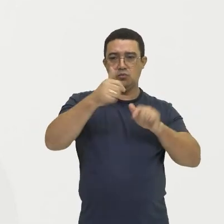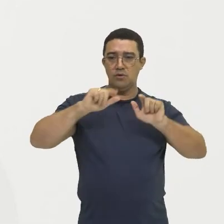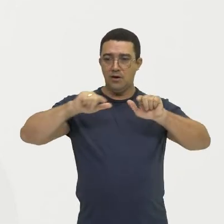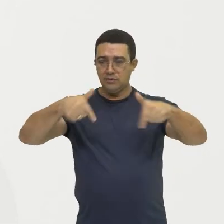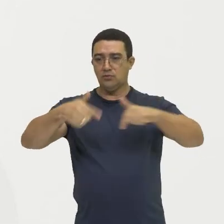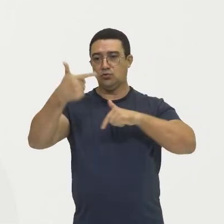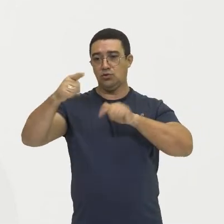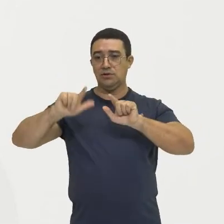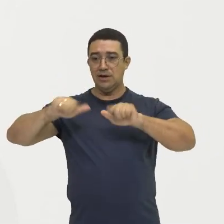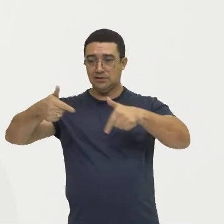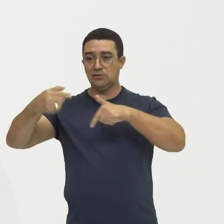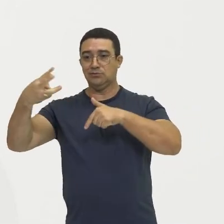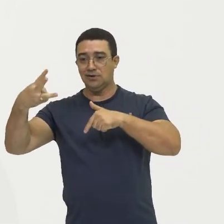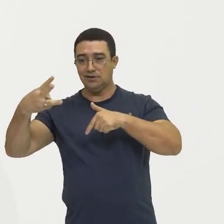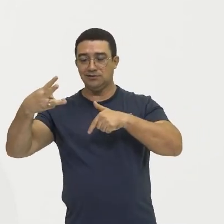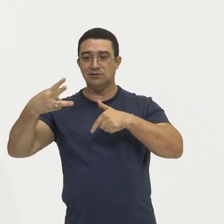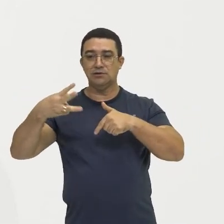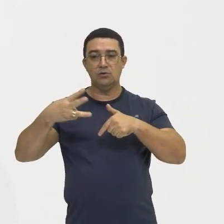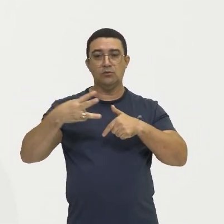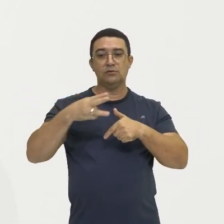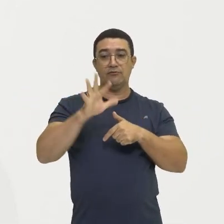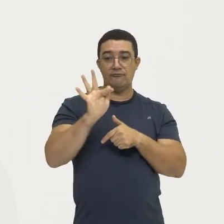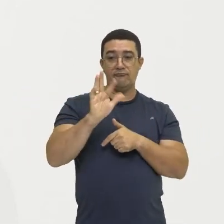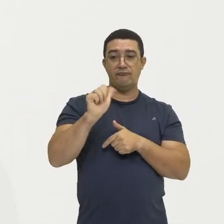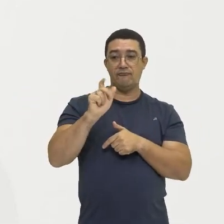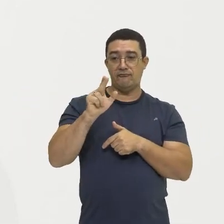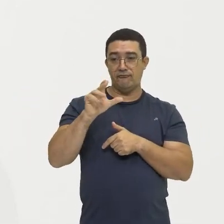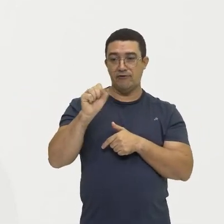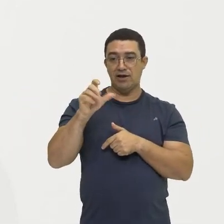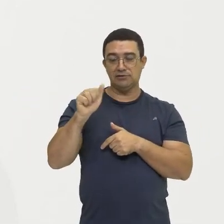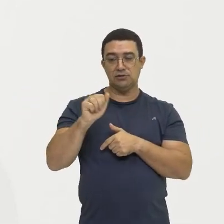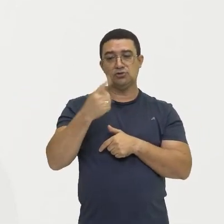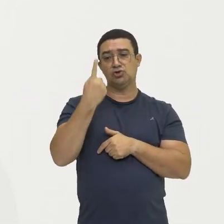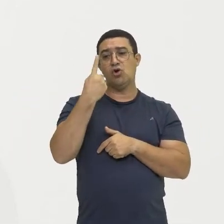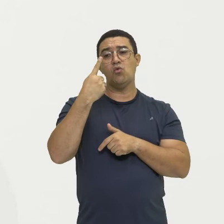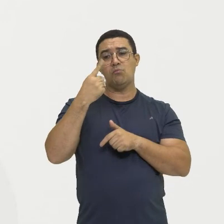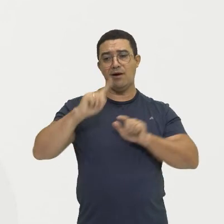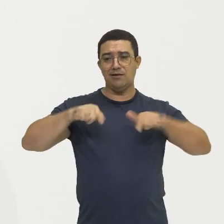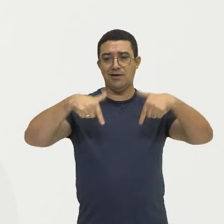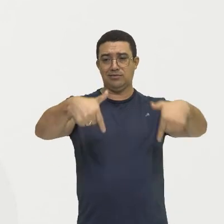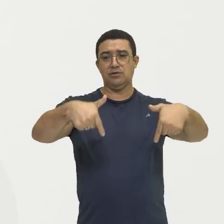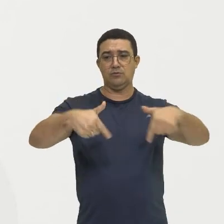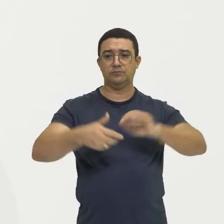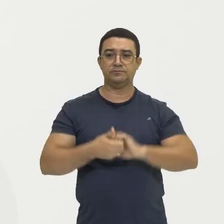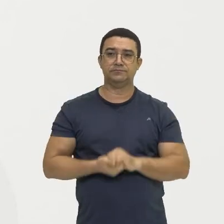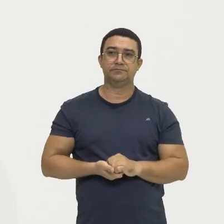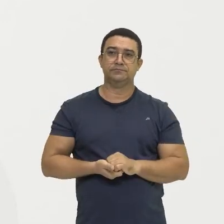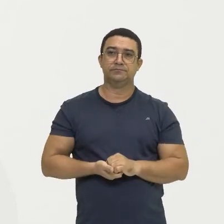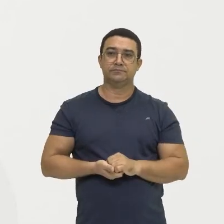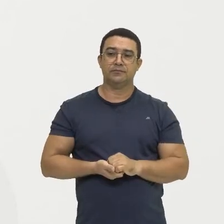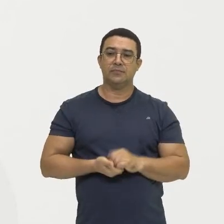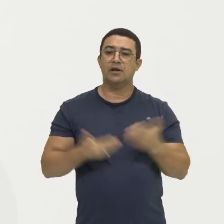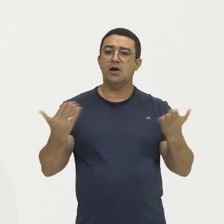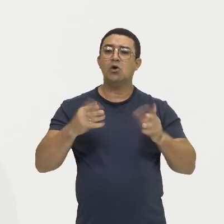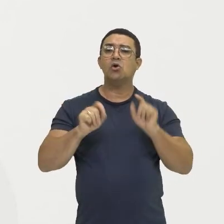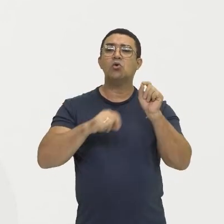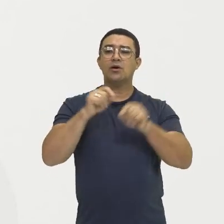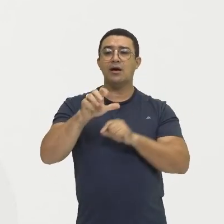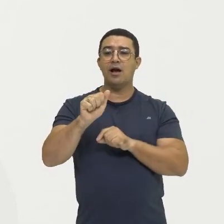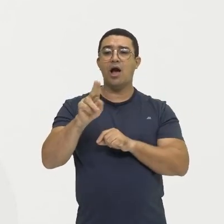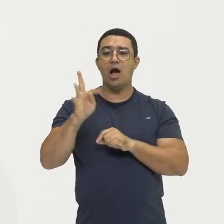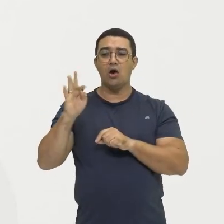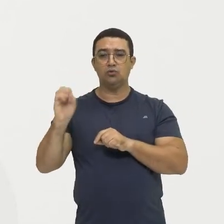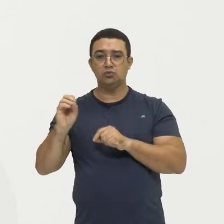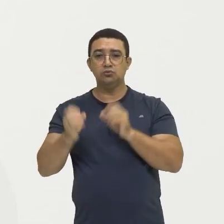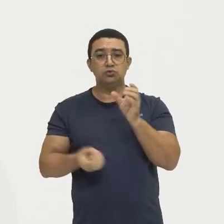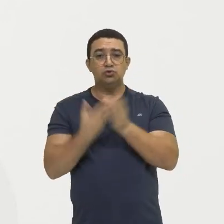farsa não, ela só tem um, tá? E então, nós vamos ter agora o auto, que é o último deles. Surgido